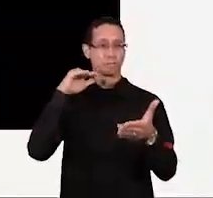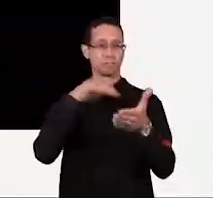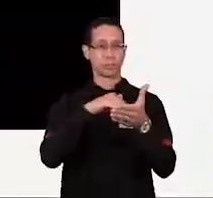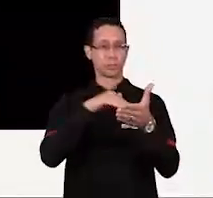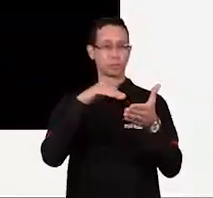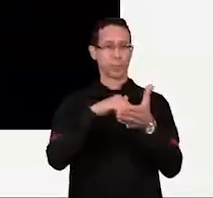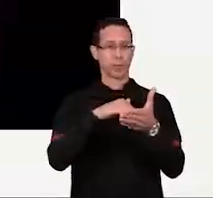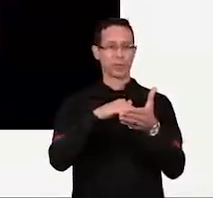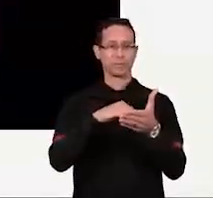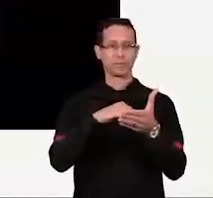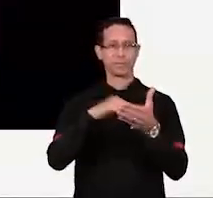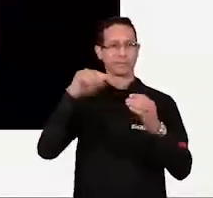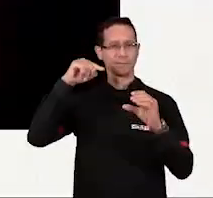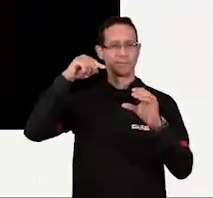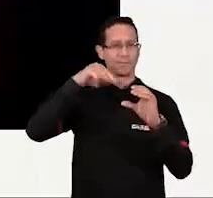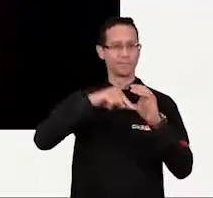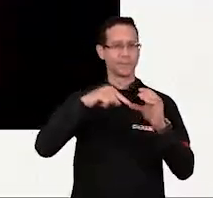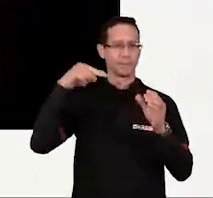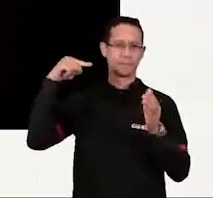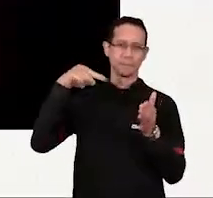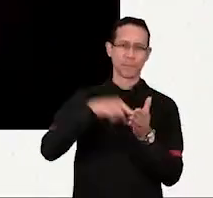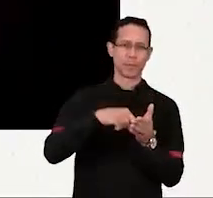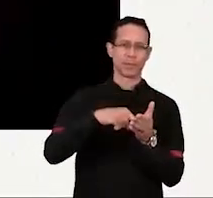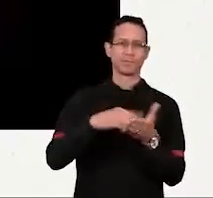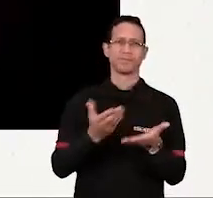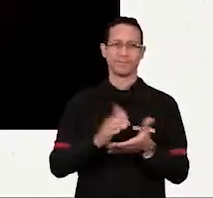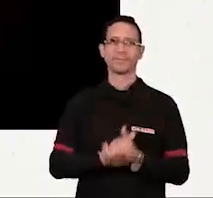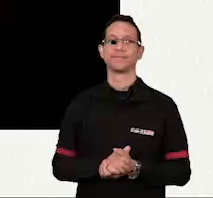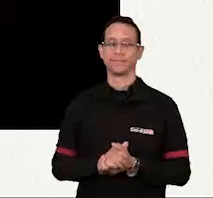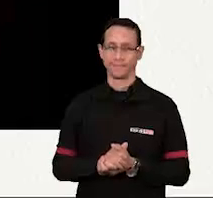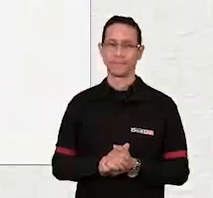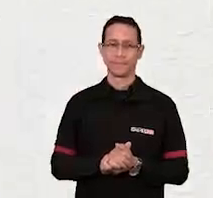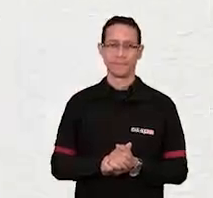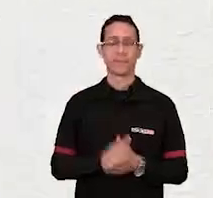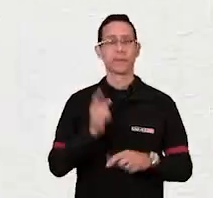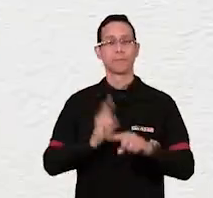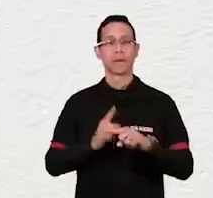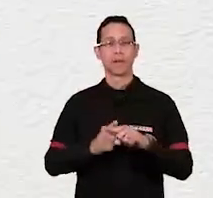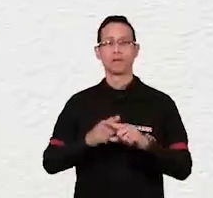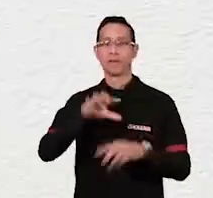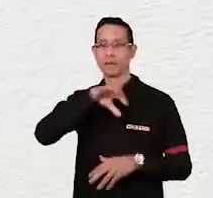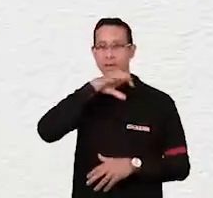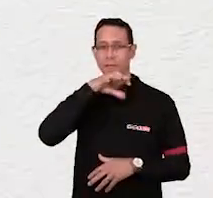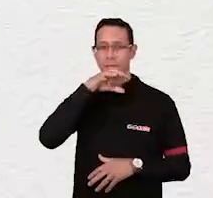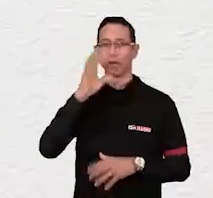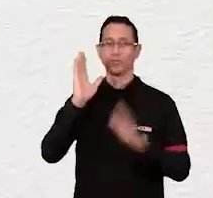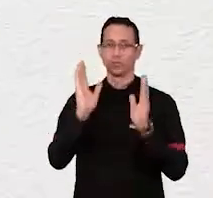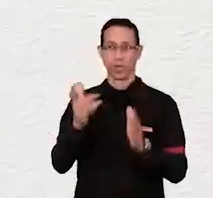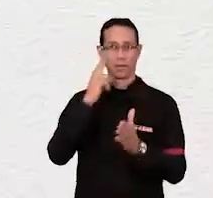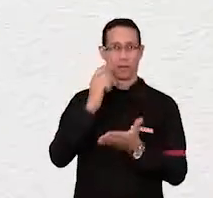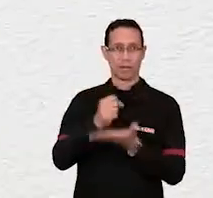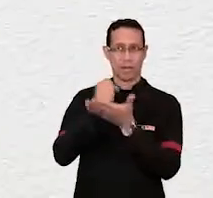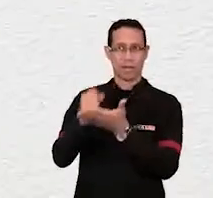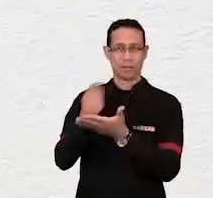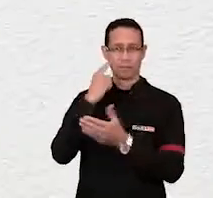E é bem interessante, né, Ronaldo, que assim, algumas vezes esses animais a gente já leva para a autoendoscopia, porque eles